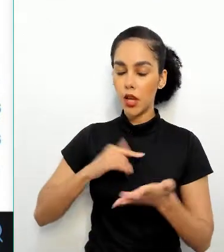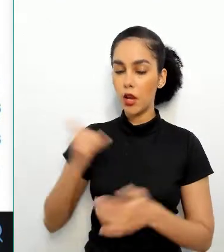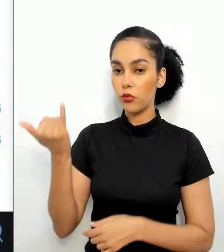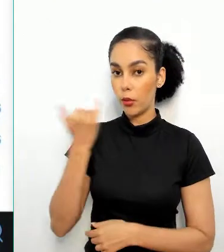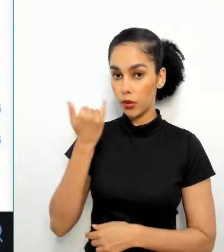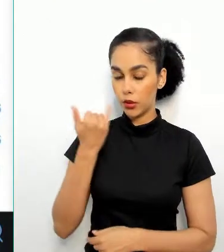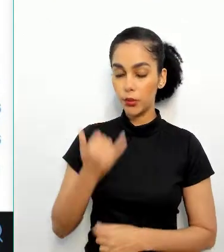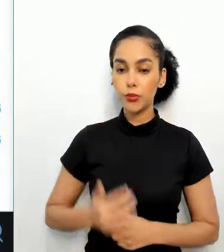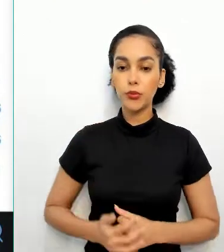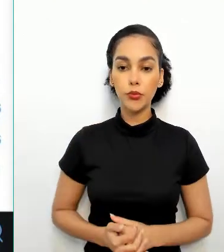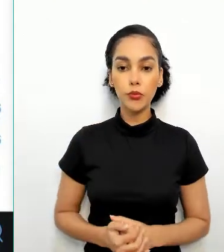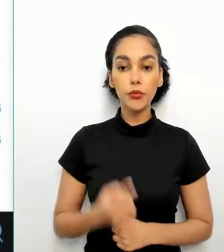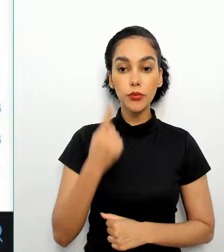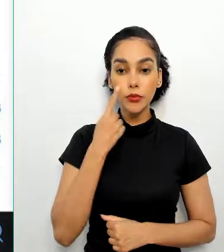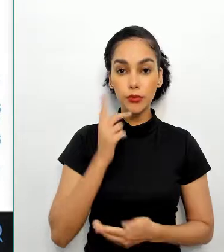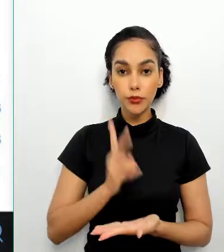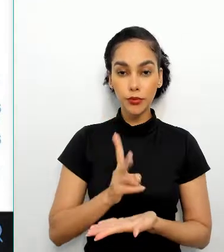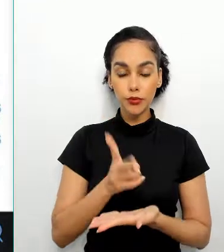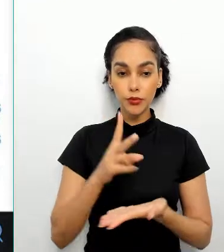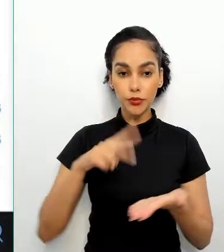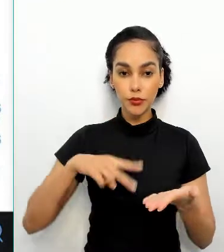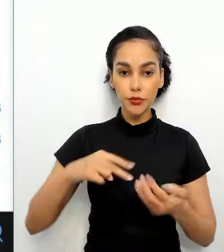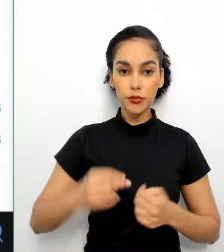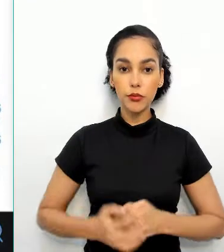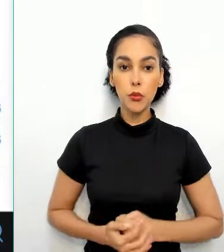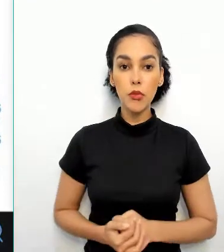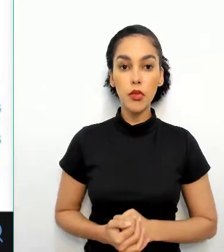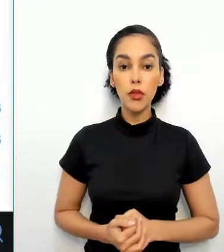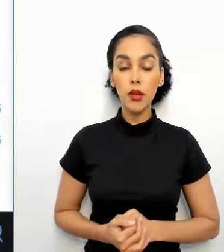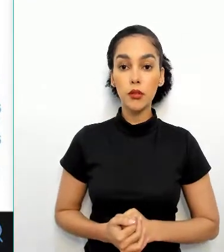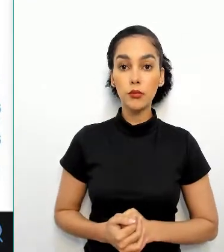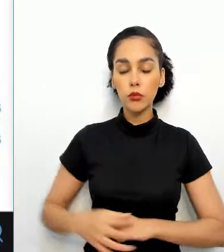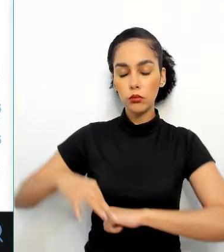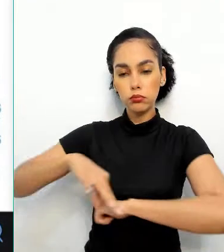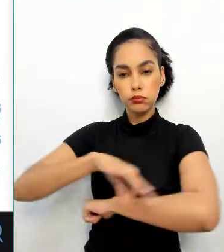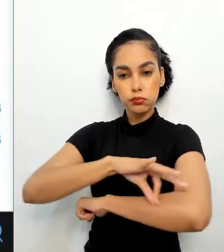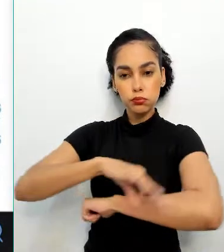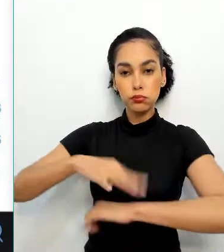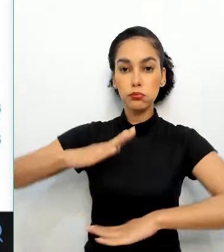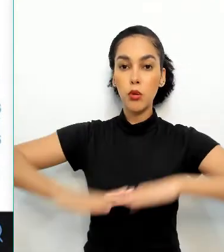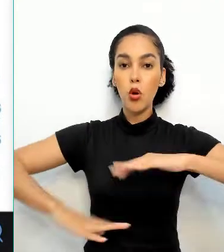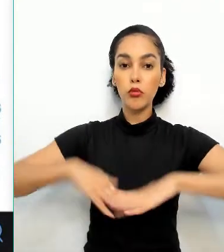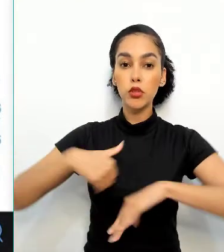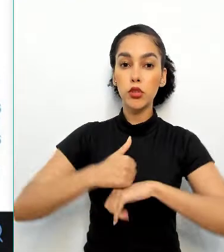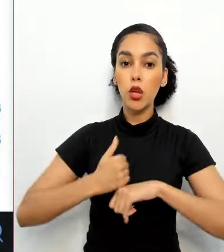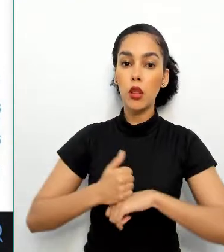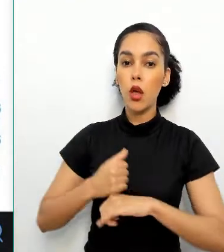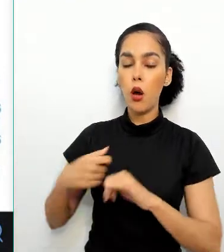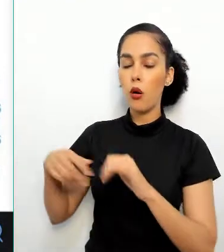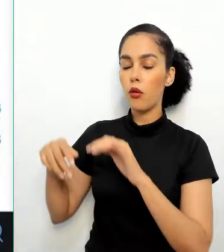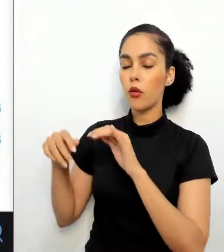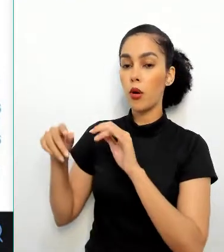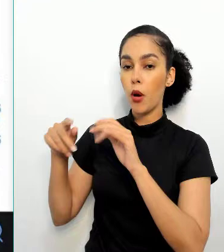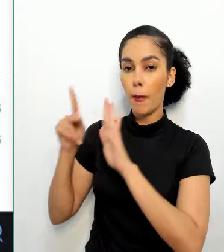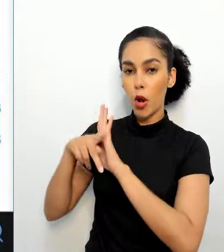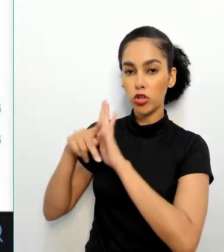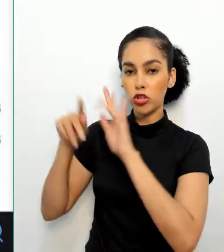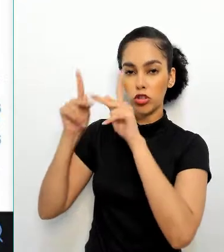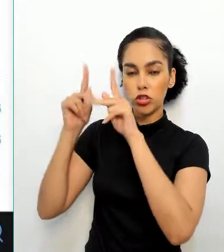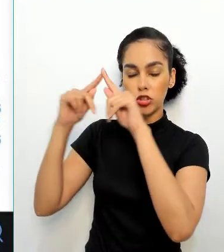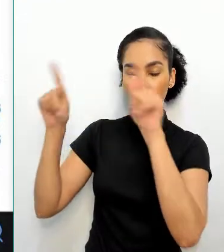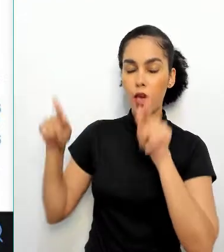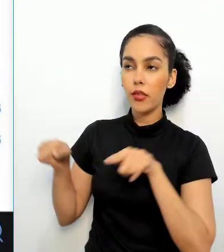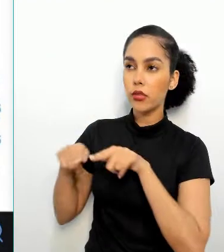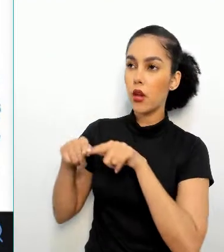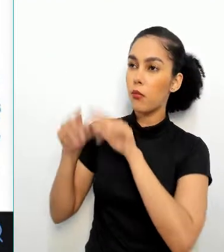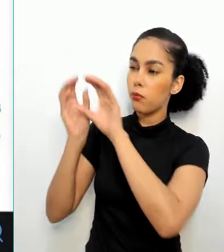destacar isso. A gente continua a leitura. Um arquiteto projeta um pergolado com vãos de 30 centímetros,